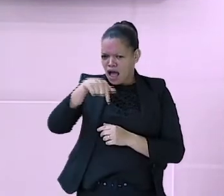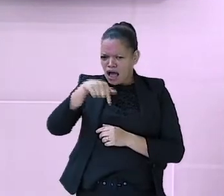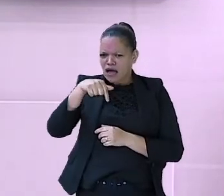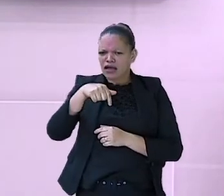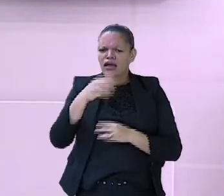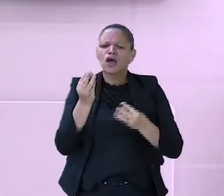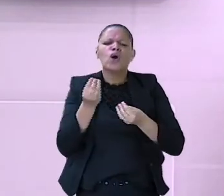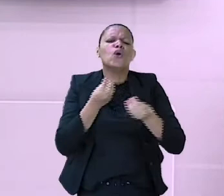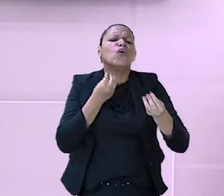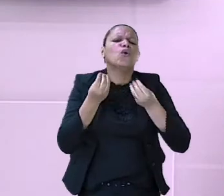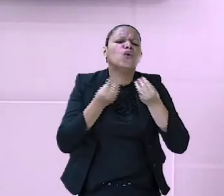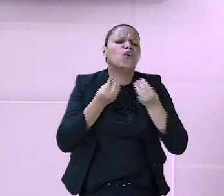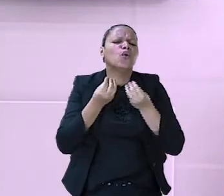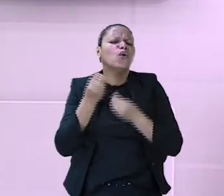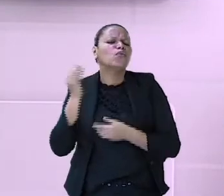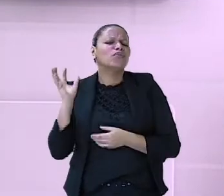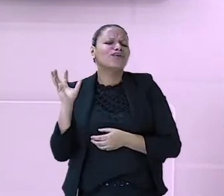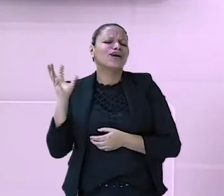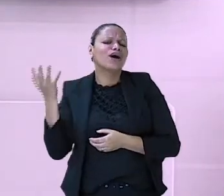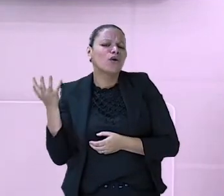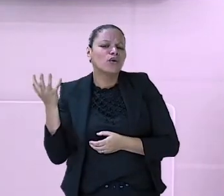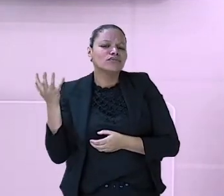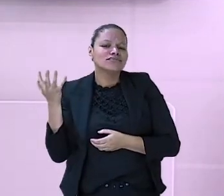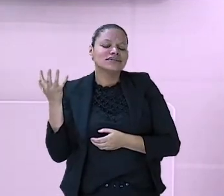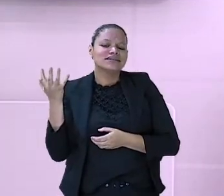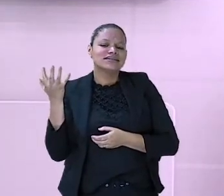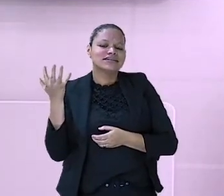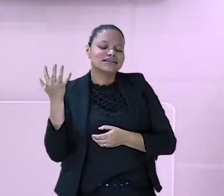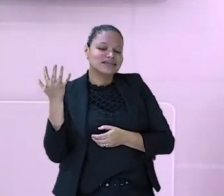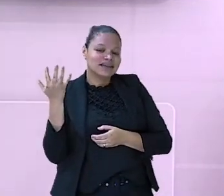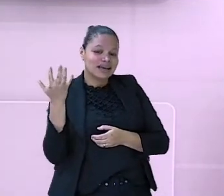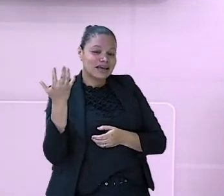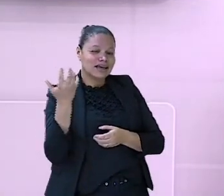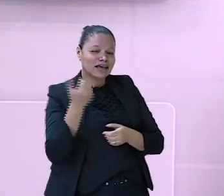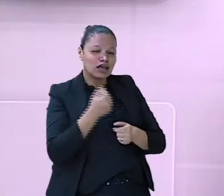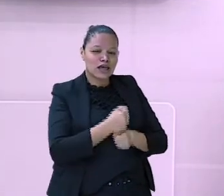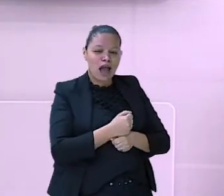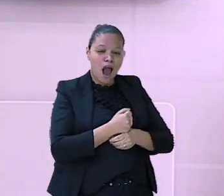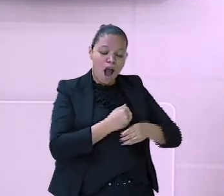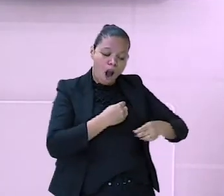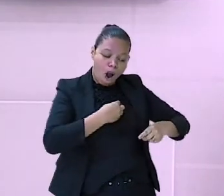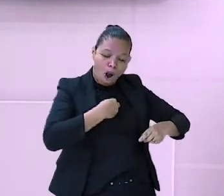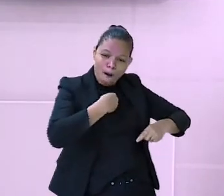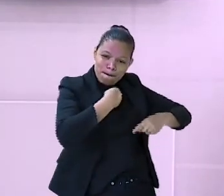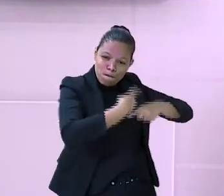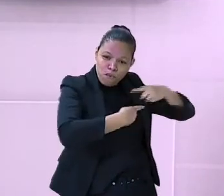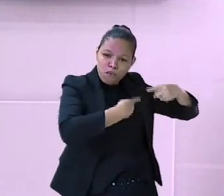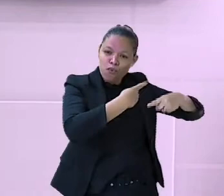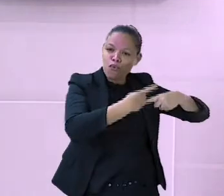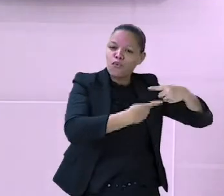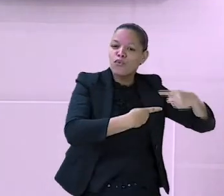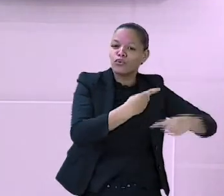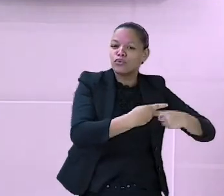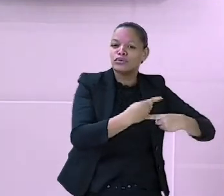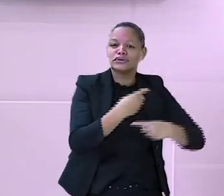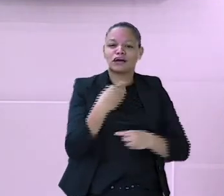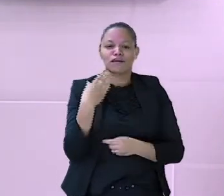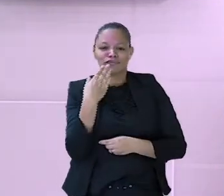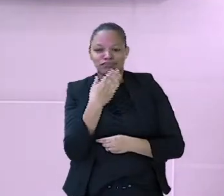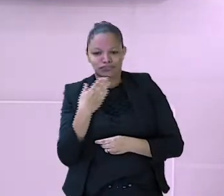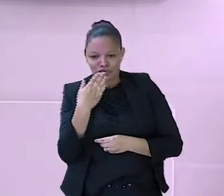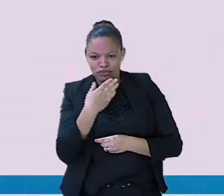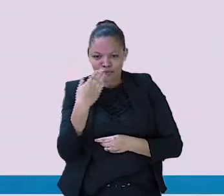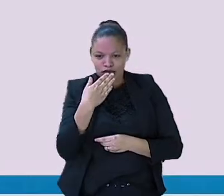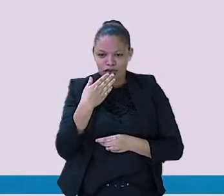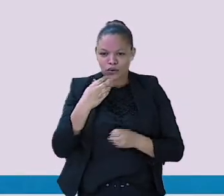feita através de quê? De trabalho escravo, de trabalho com mãos humanas, tá? Então vamos entender aqui